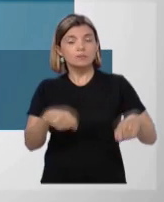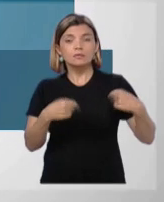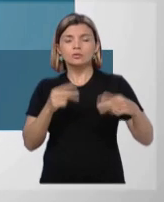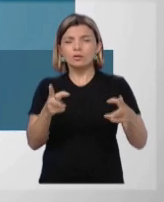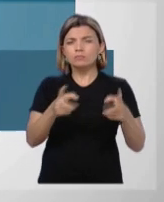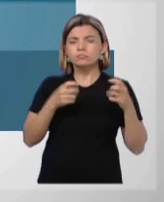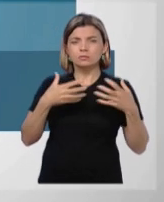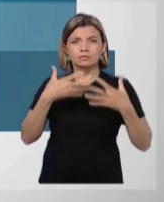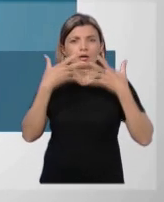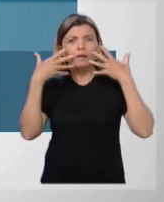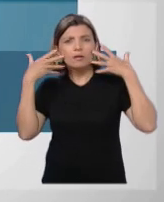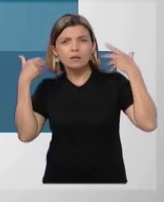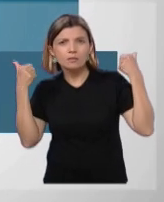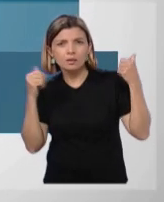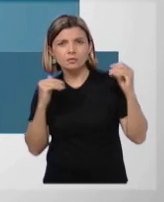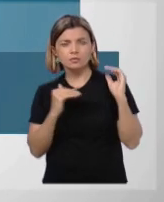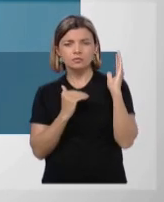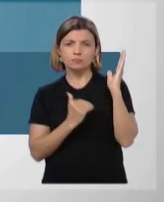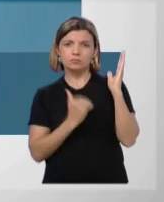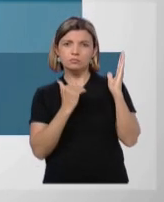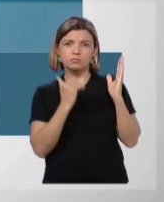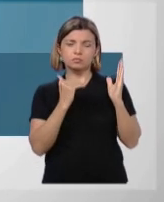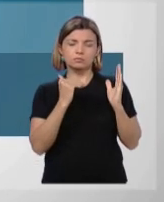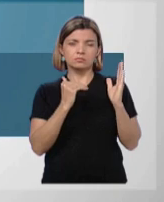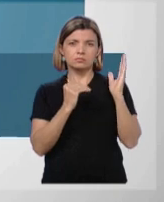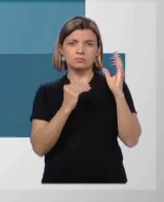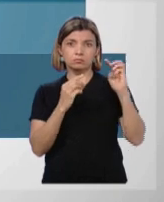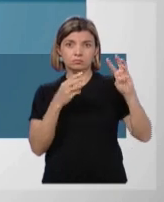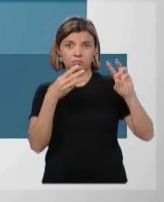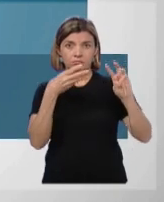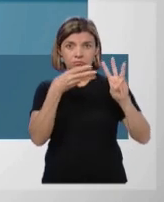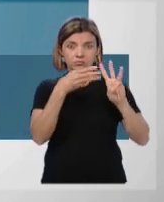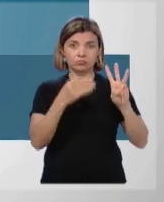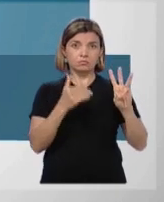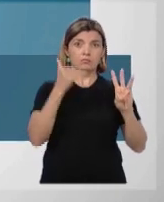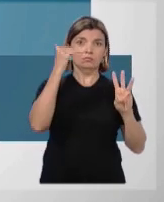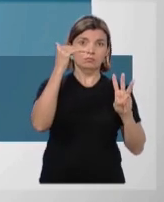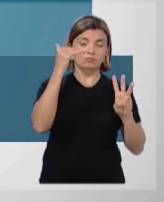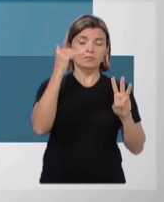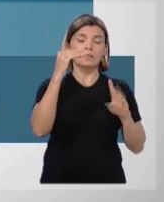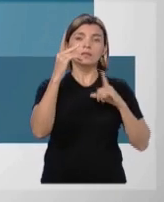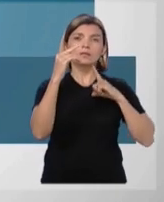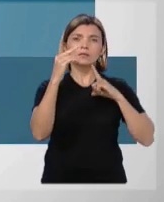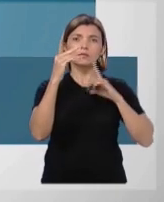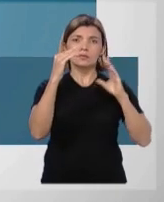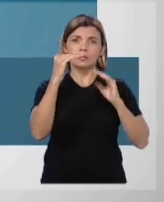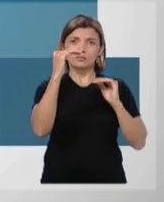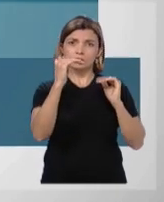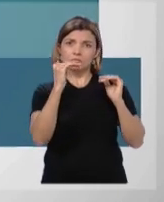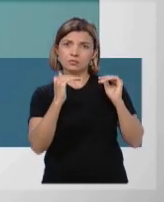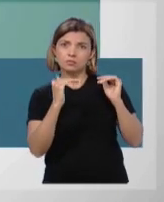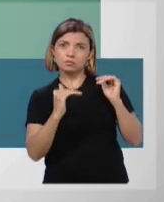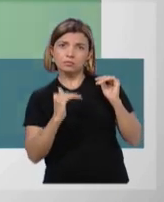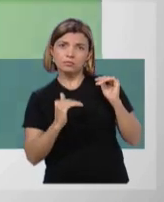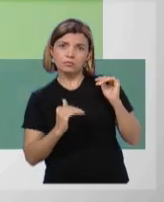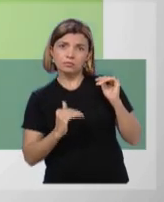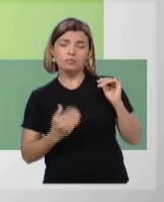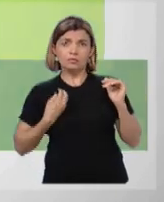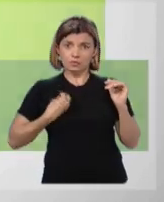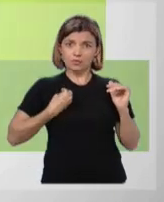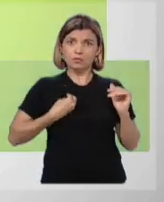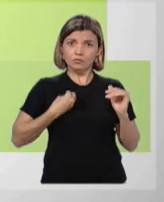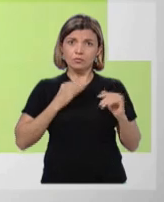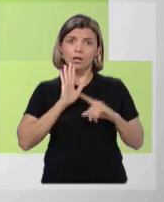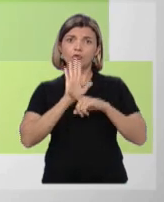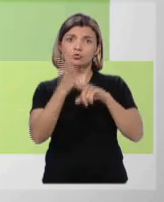Ao se verificar a presença de um animal no topo da cadeia, num certo ecossistema, podemos supor que os níveis tróficos